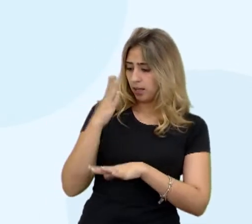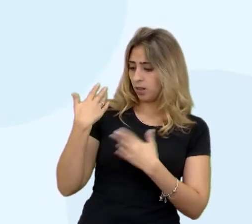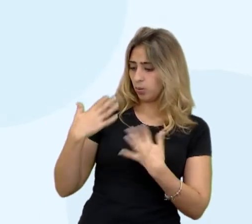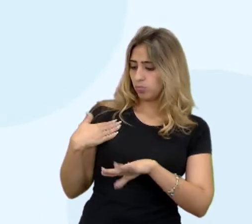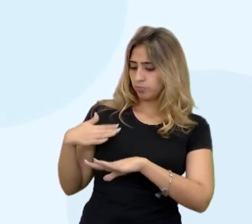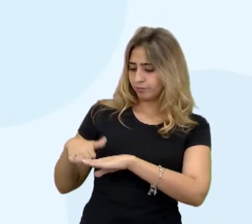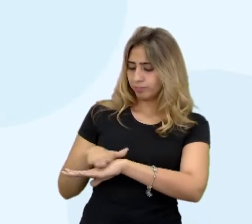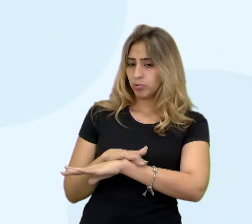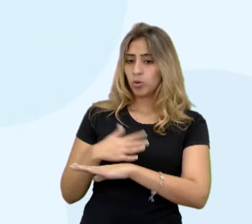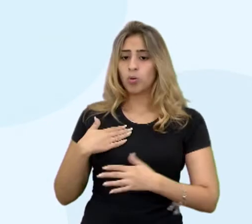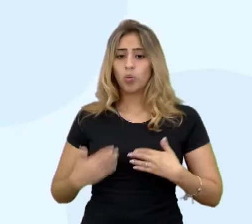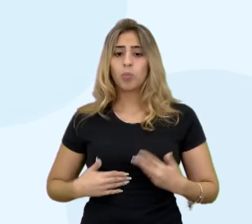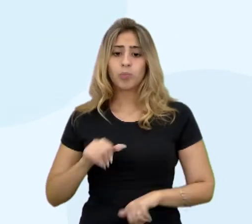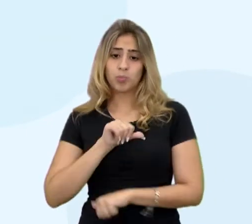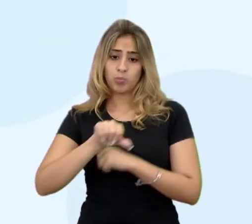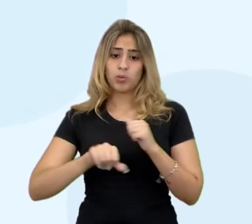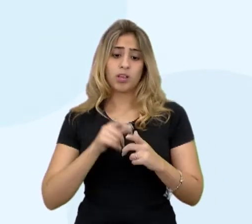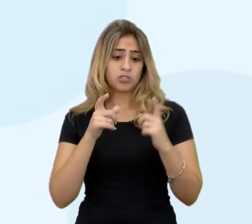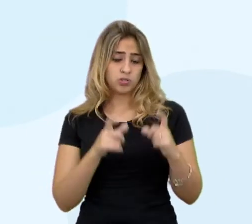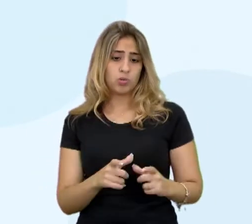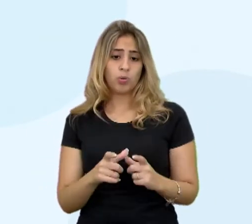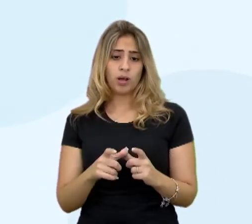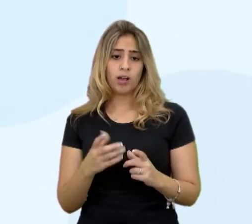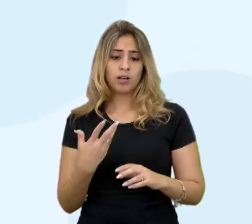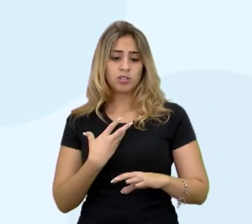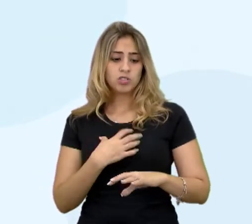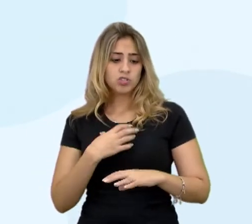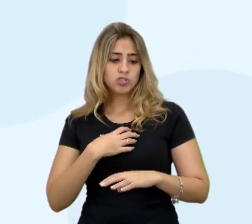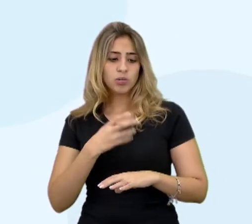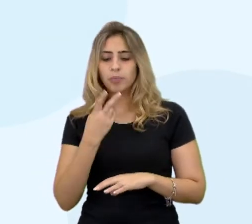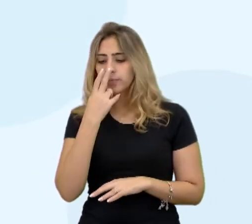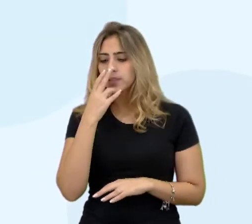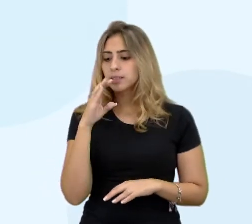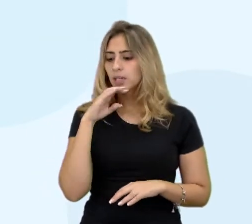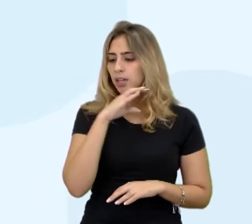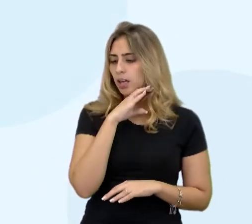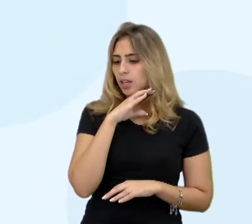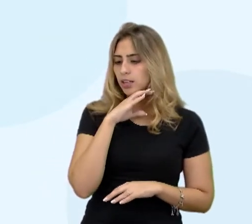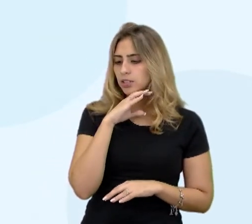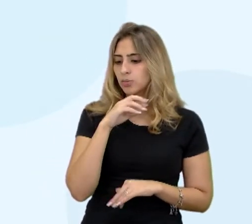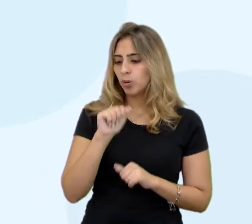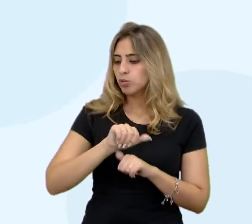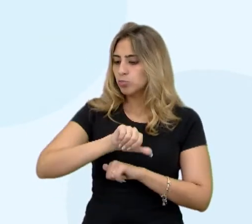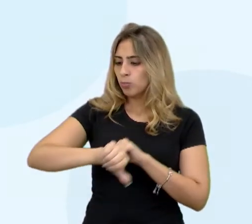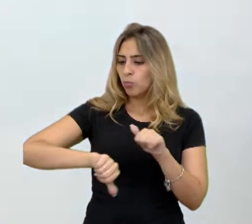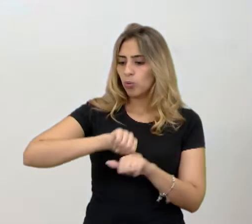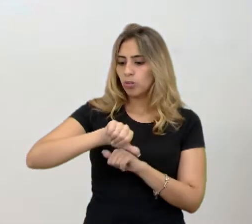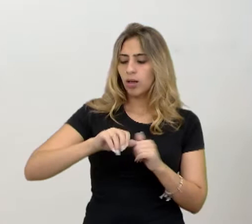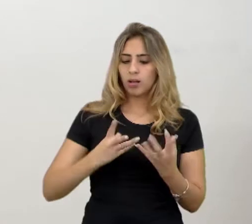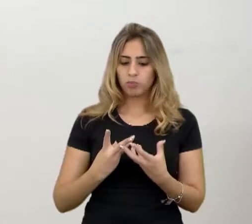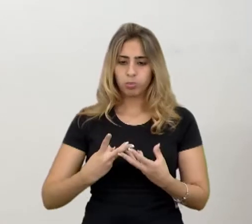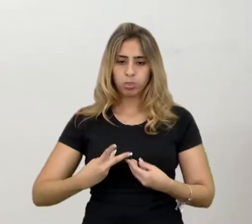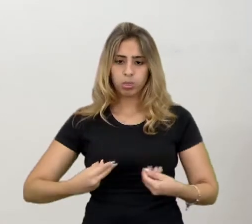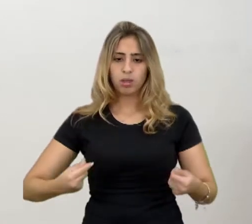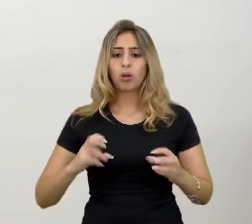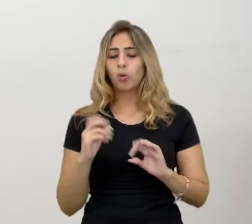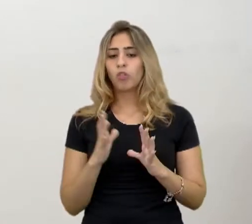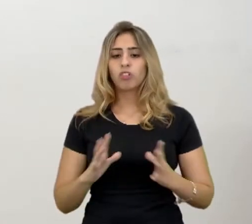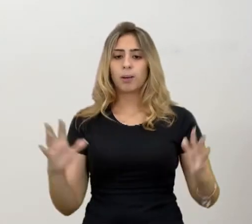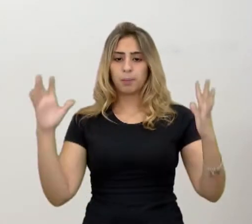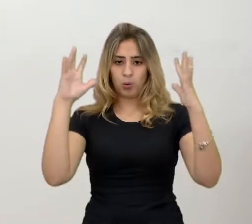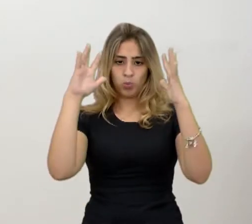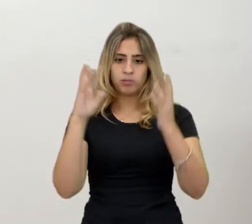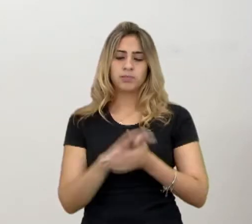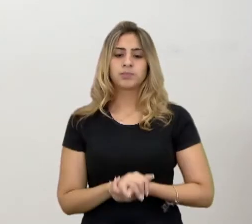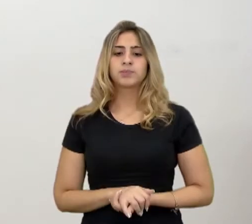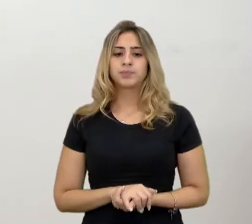corpo, inclusive, mudar de estado físico. Virar, por exemplo, vapor, né, virar líquido, dependendo de qual é o estado